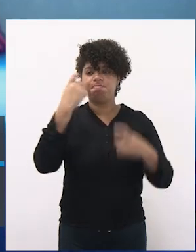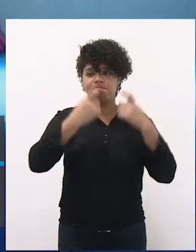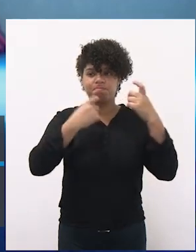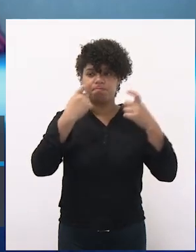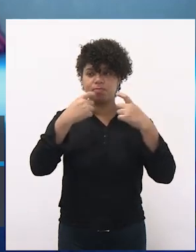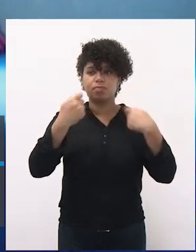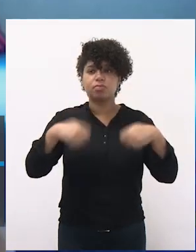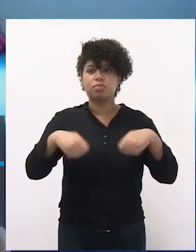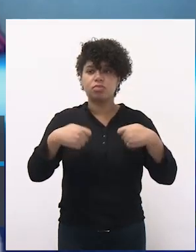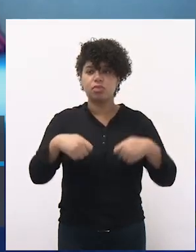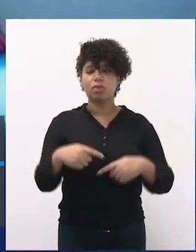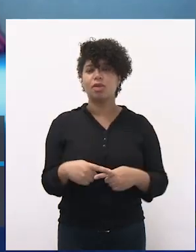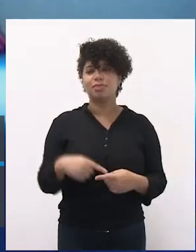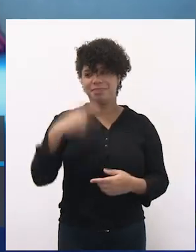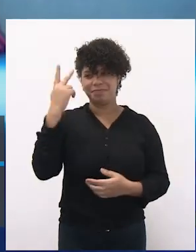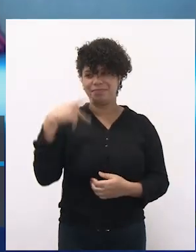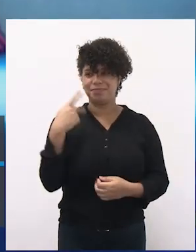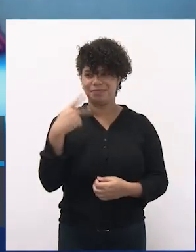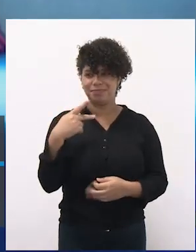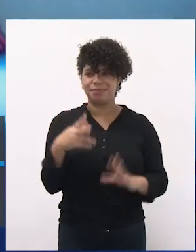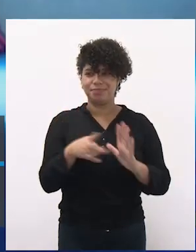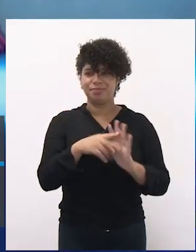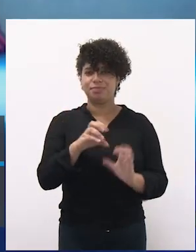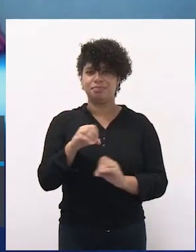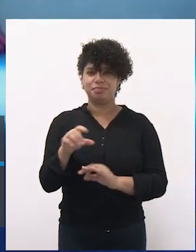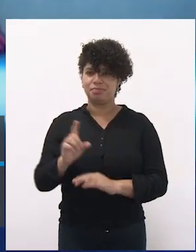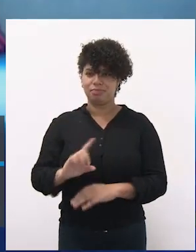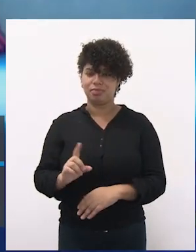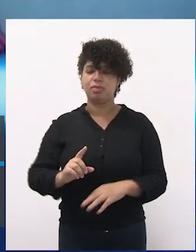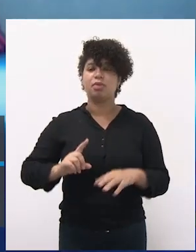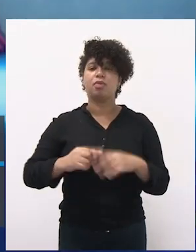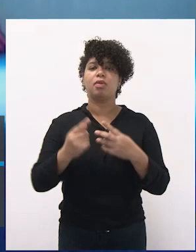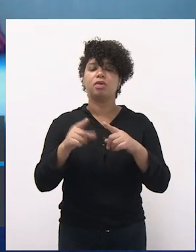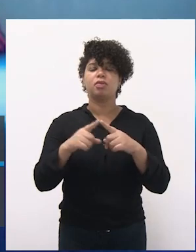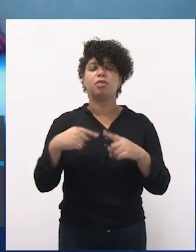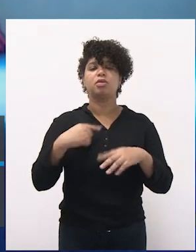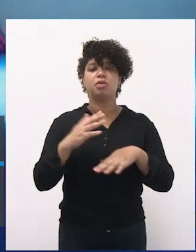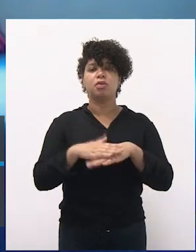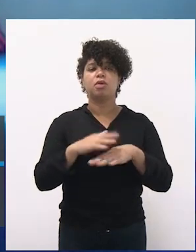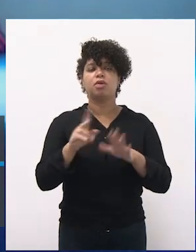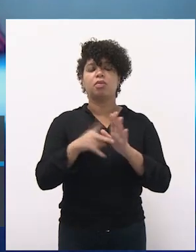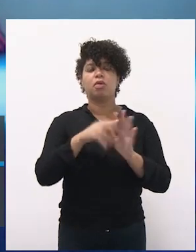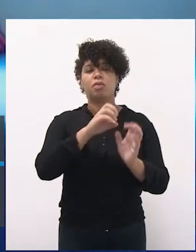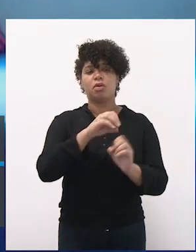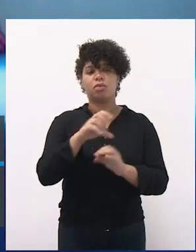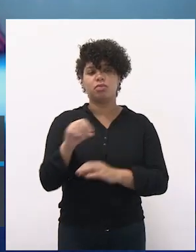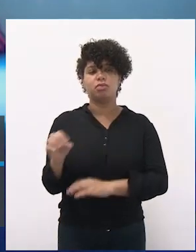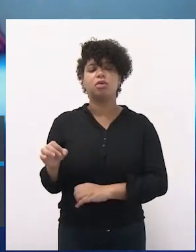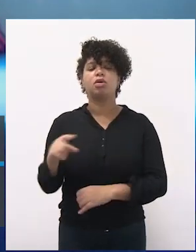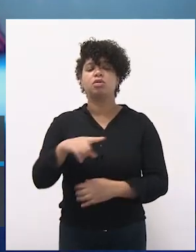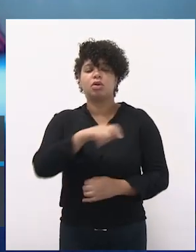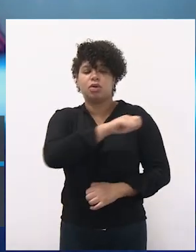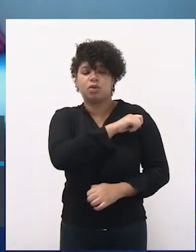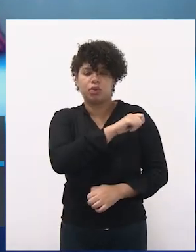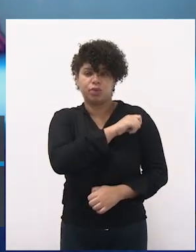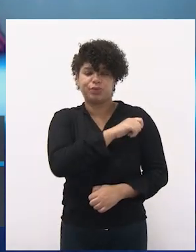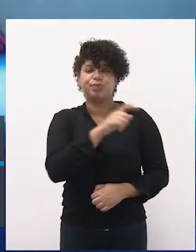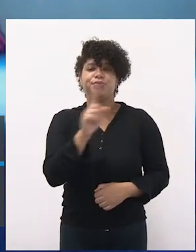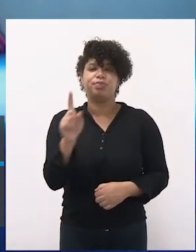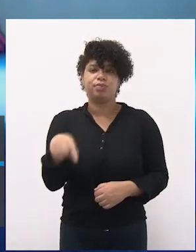só porque é você, educador, mas também no nosso papel educacional de ensinar o nosso aluno